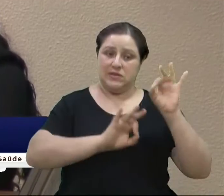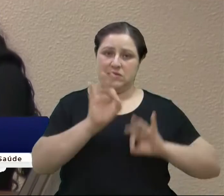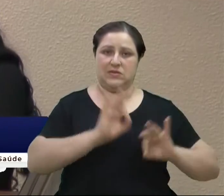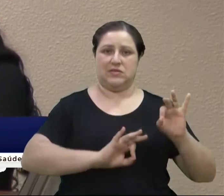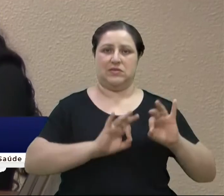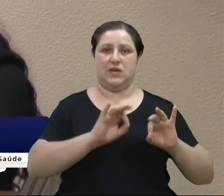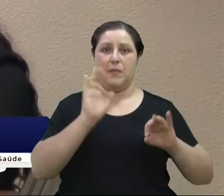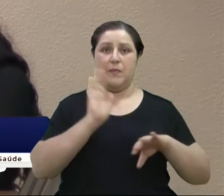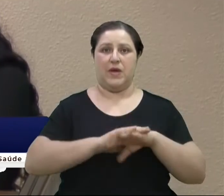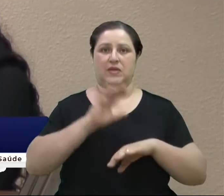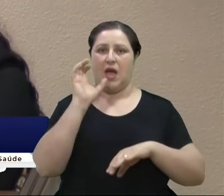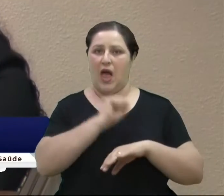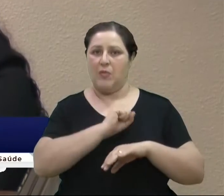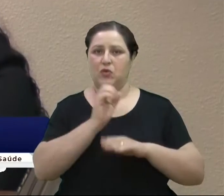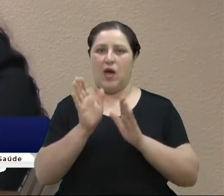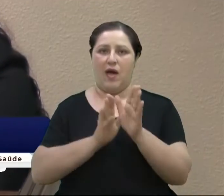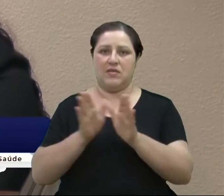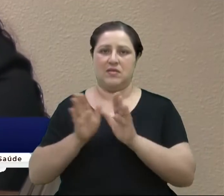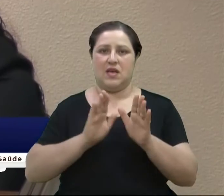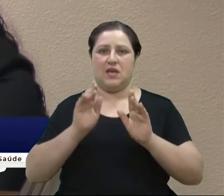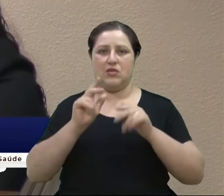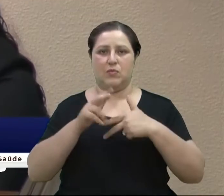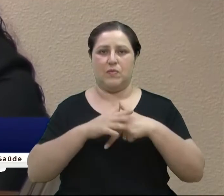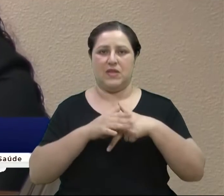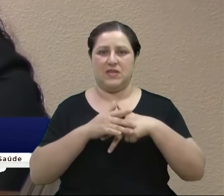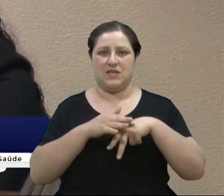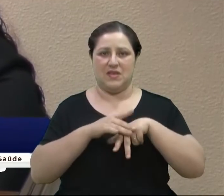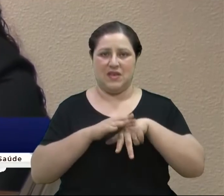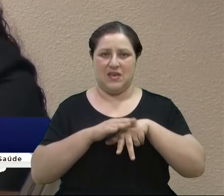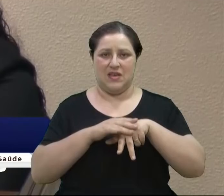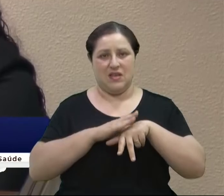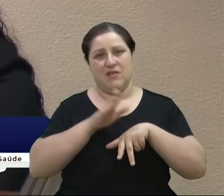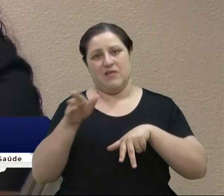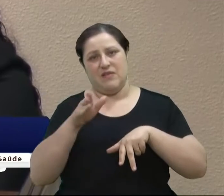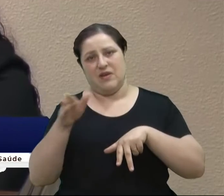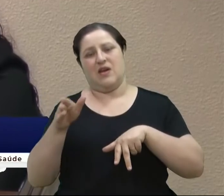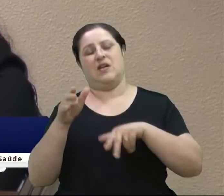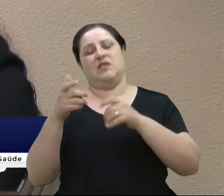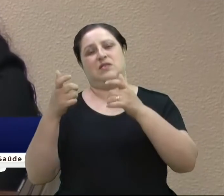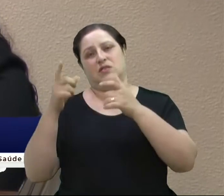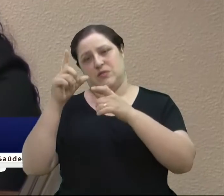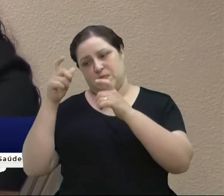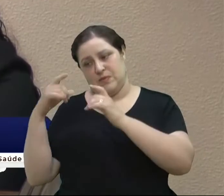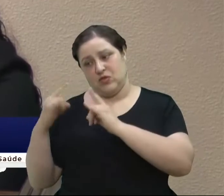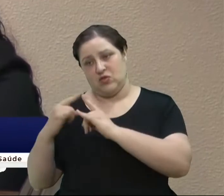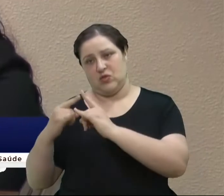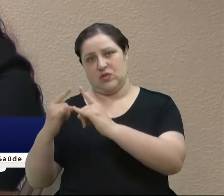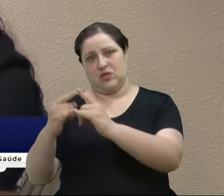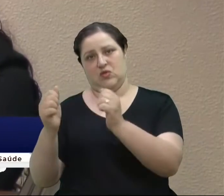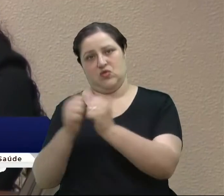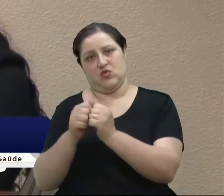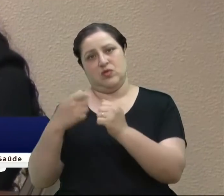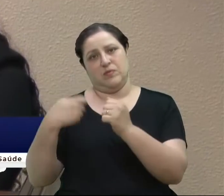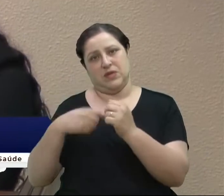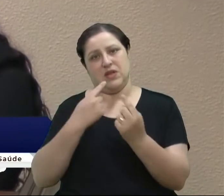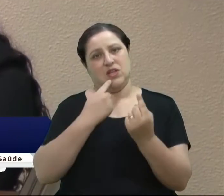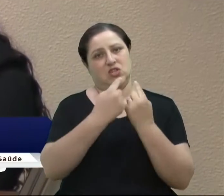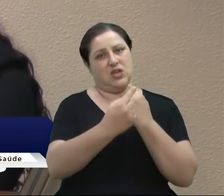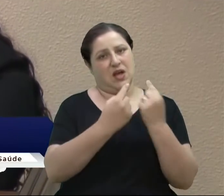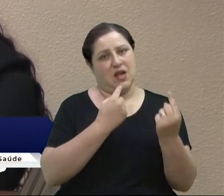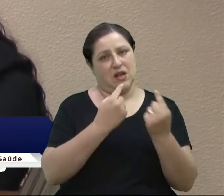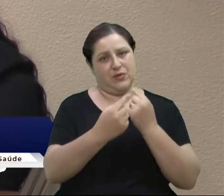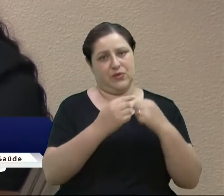dos pacientes, né, conjuntamente com as instituições, mas isso são formas de diálogo que a gente tem que